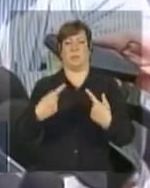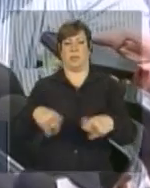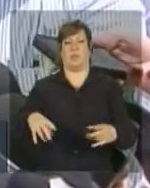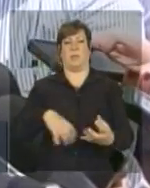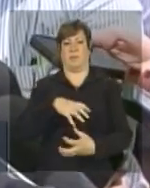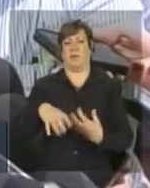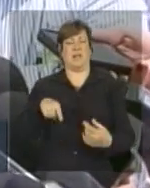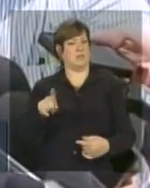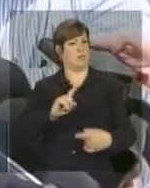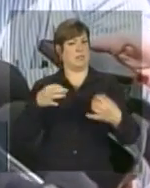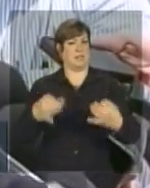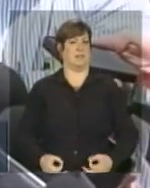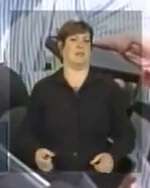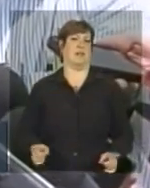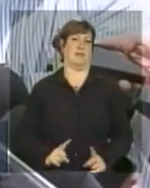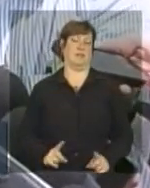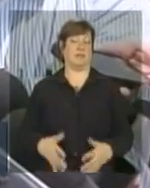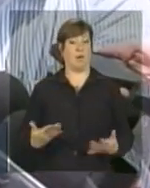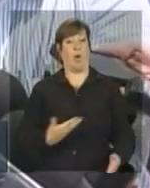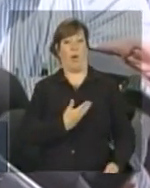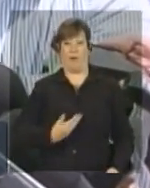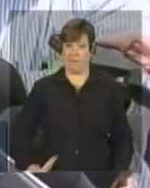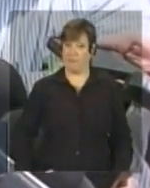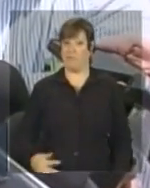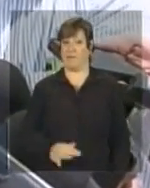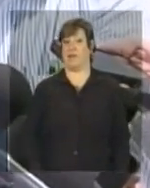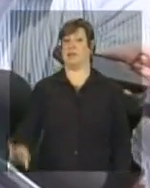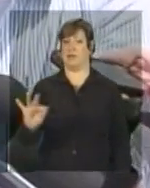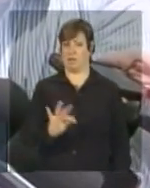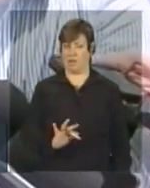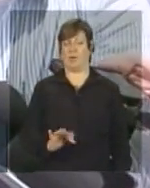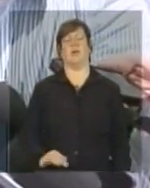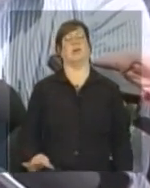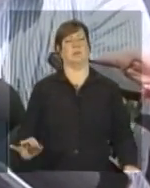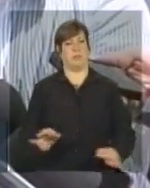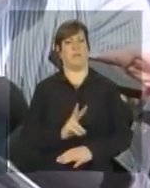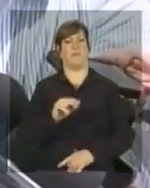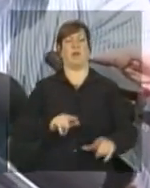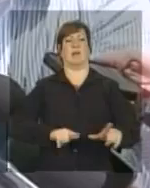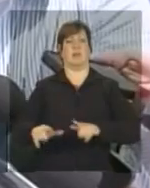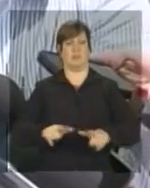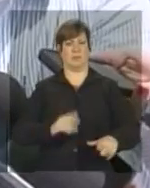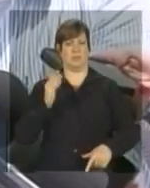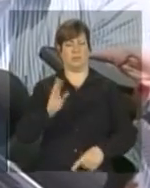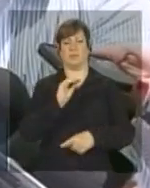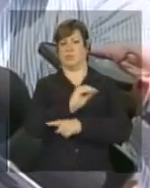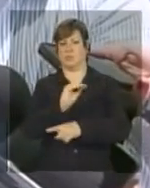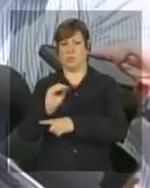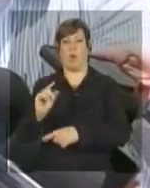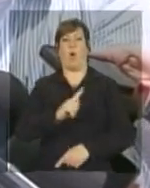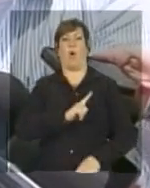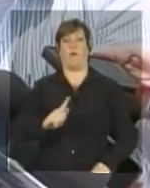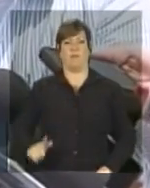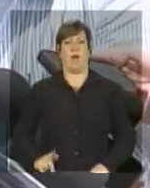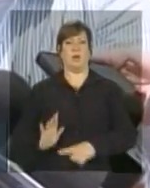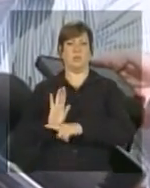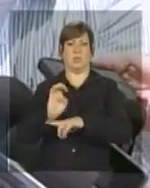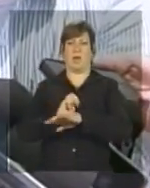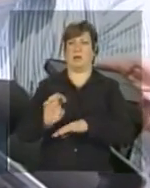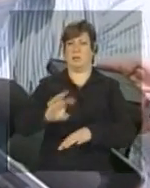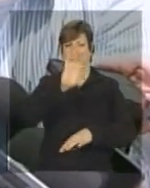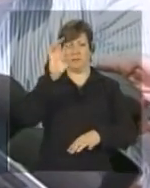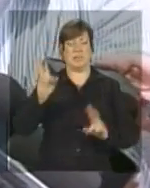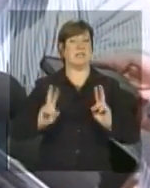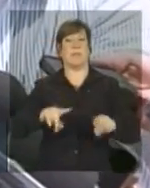paralisação. Isso não é correto. O governo federal prontamente vai agir em suporte e apoio aos governadores,